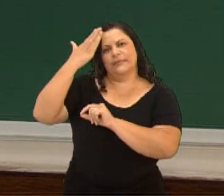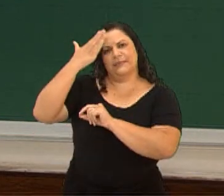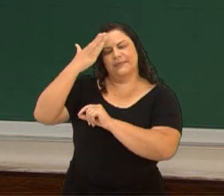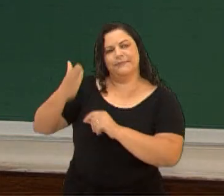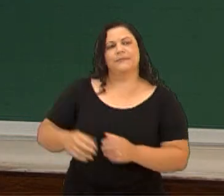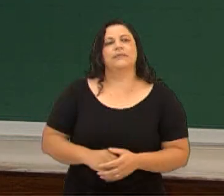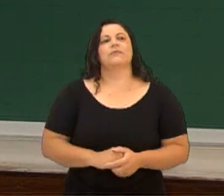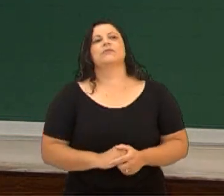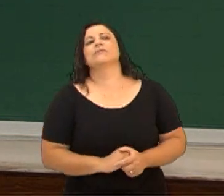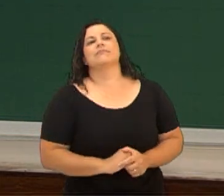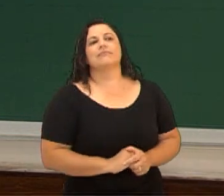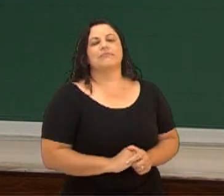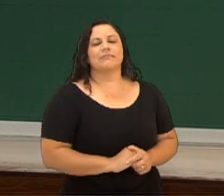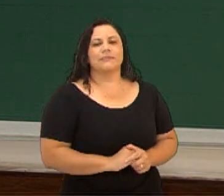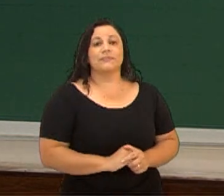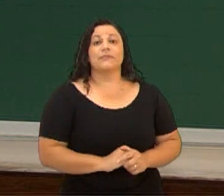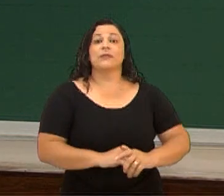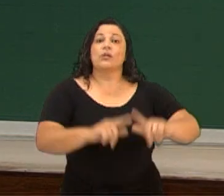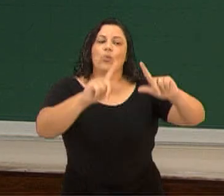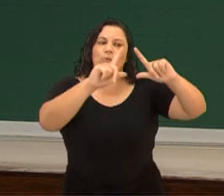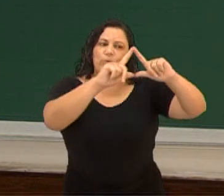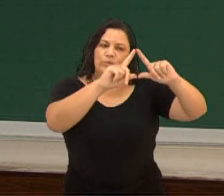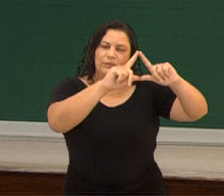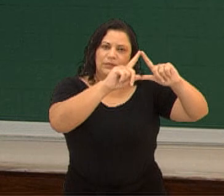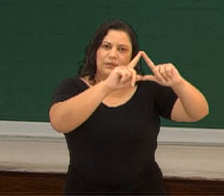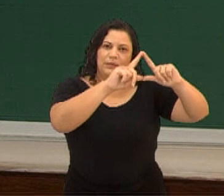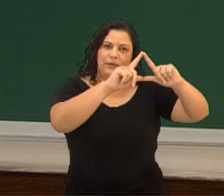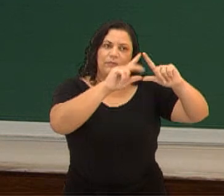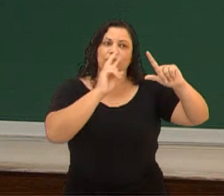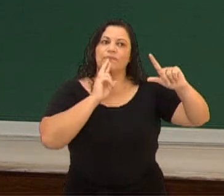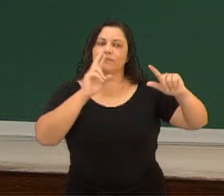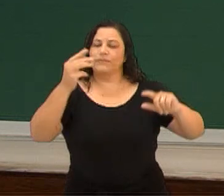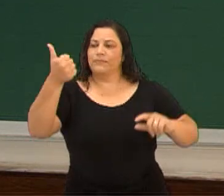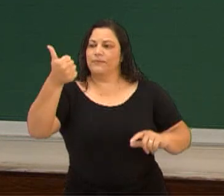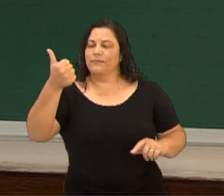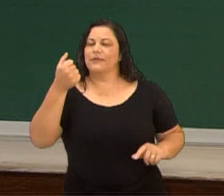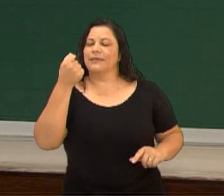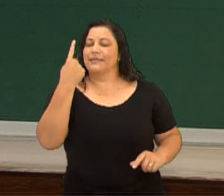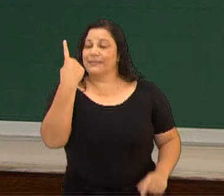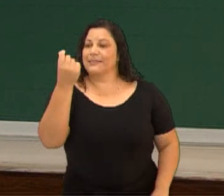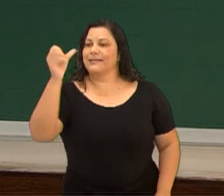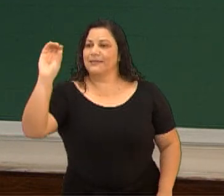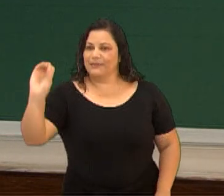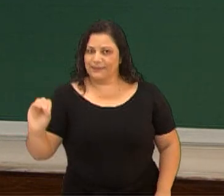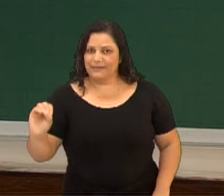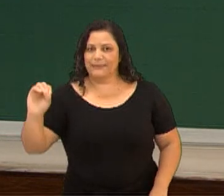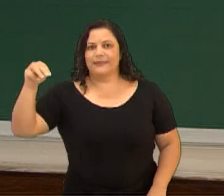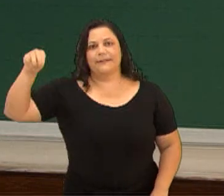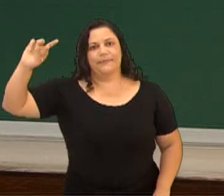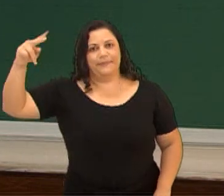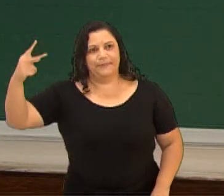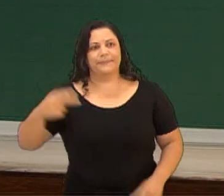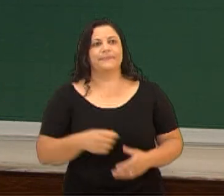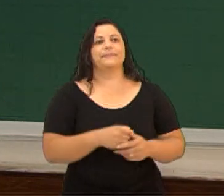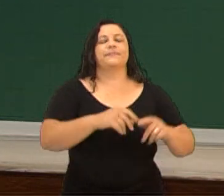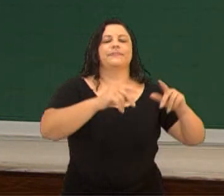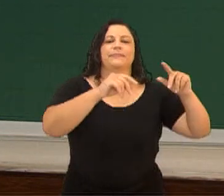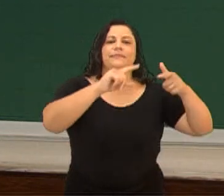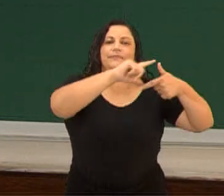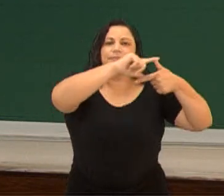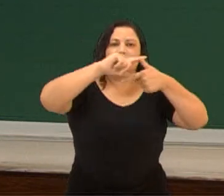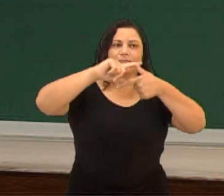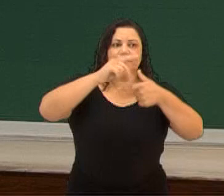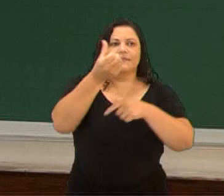sabemos? Nós sabemos que a área do triângulo que a gente calculou mede 160 metros quadrados. Que a área do retângulo